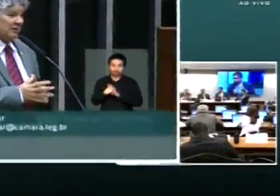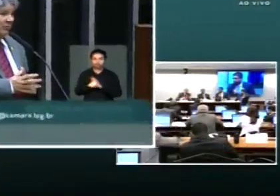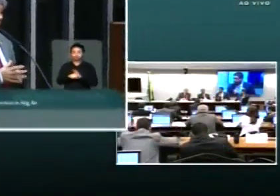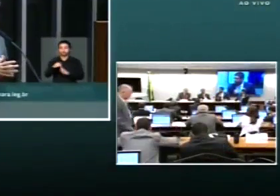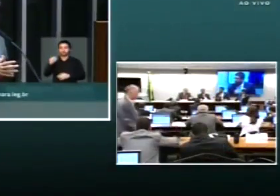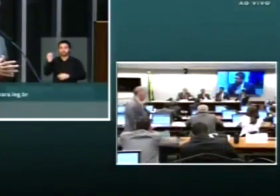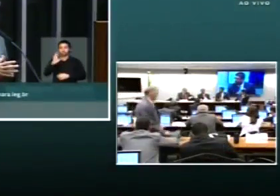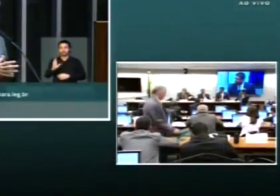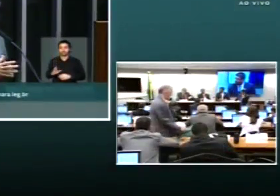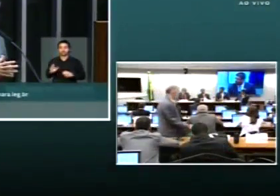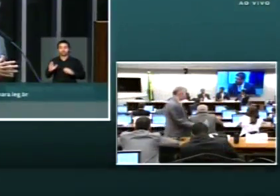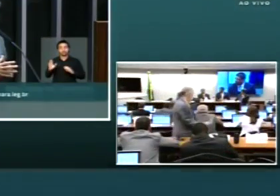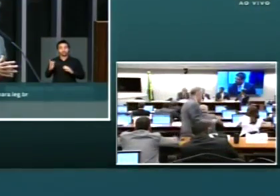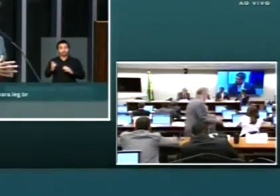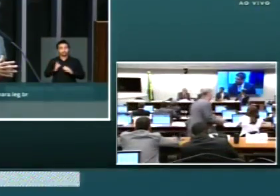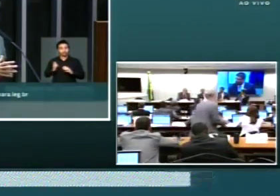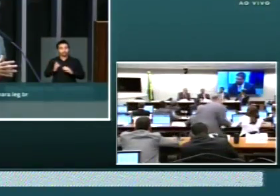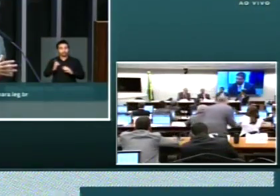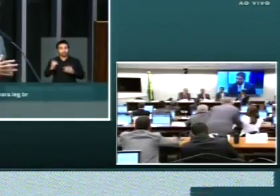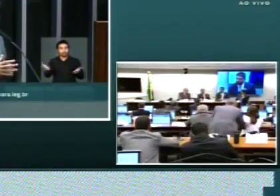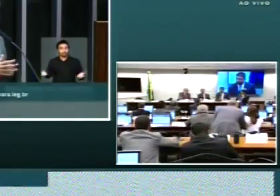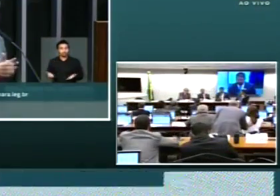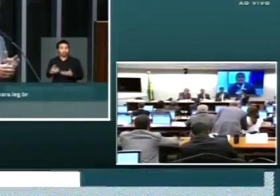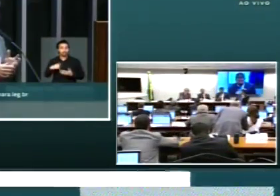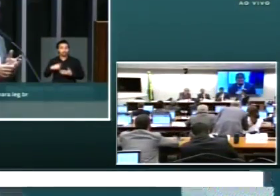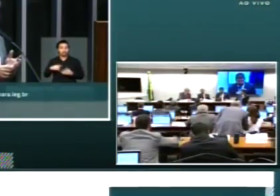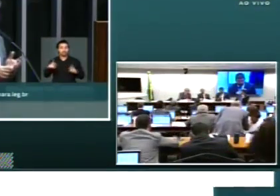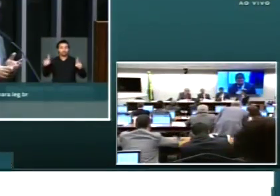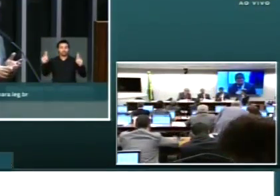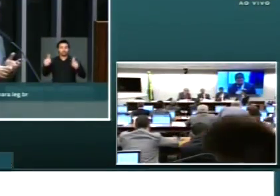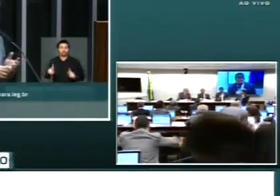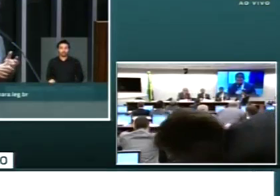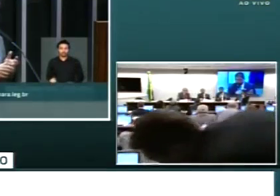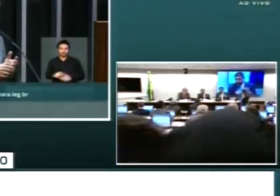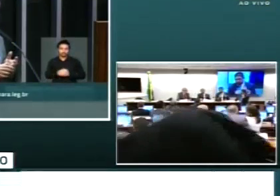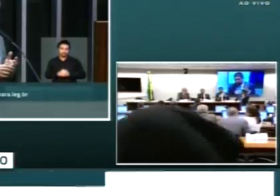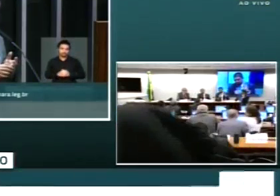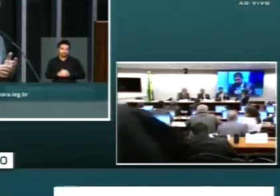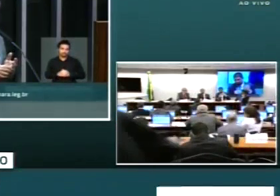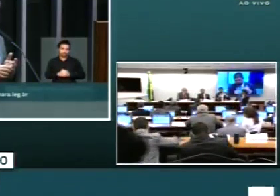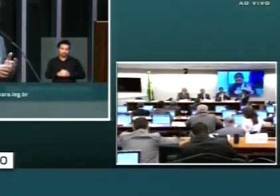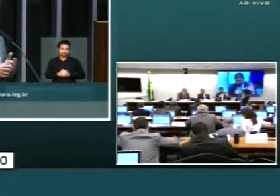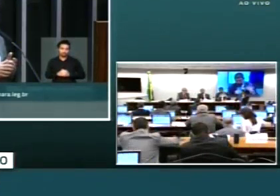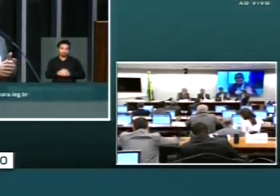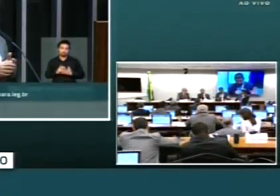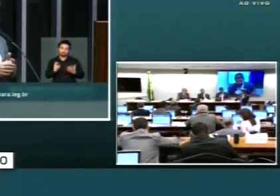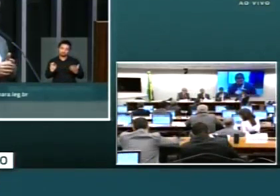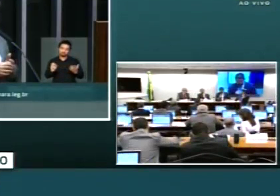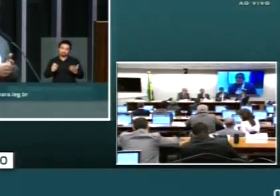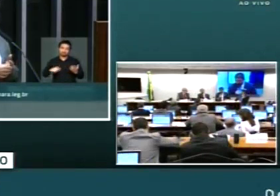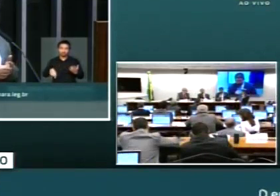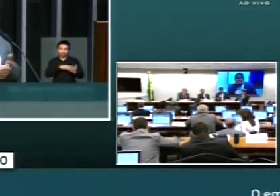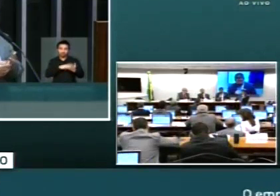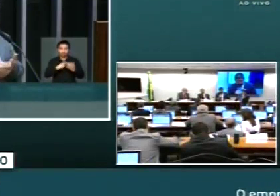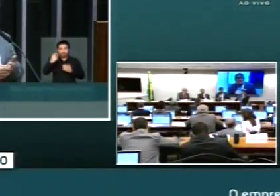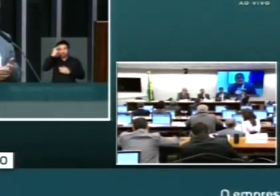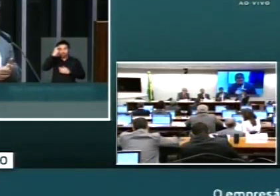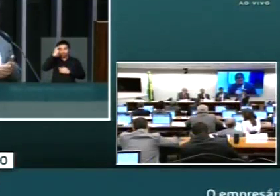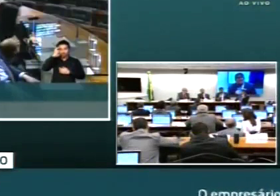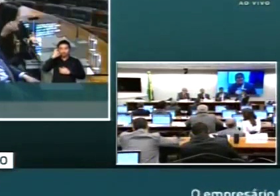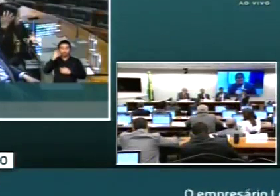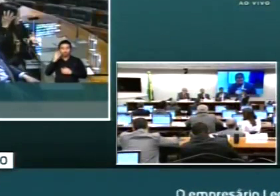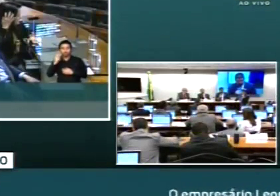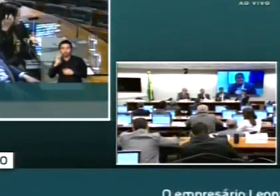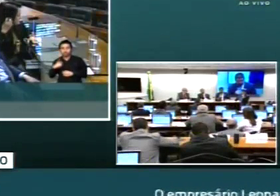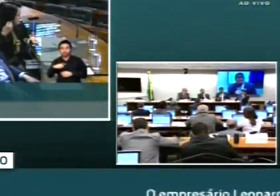passividade. A cultura da resignação, da passividade, da casa grande